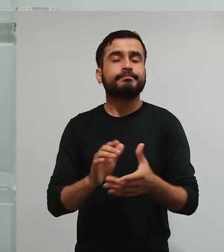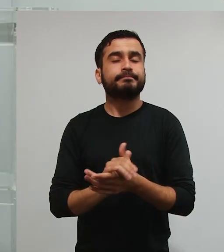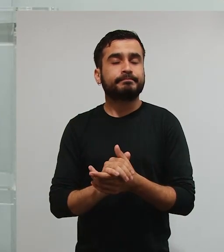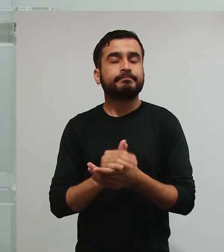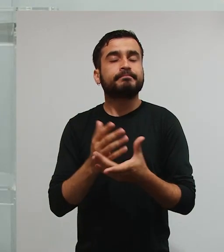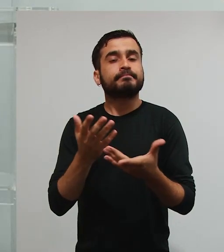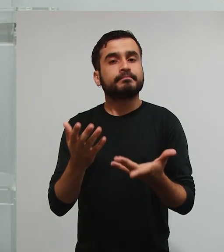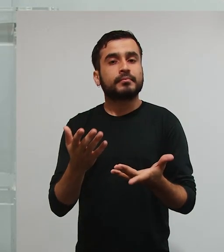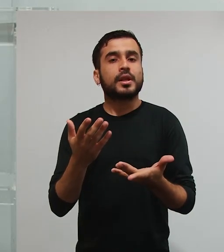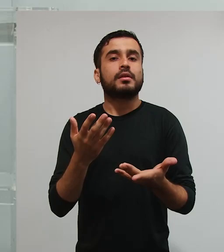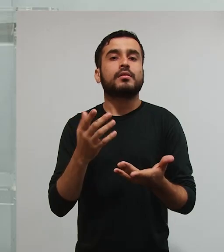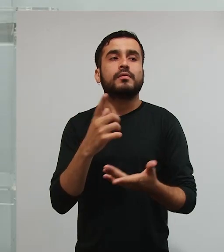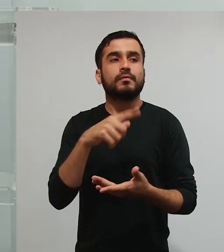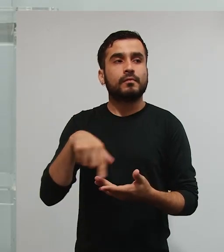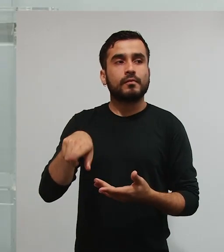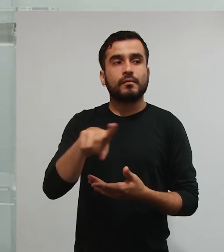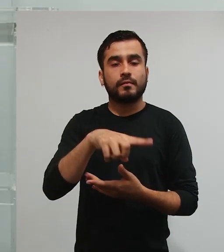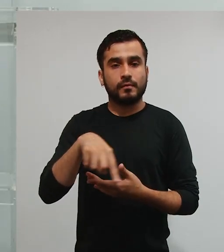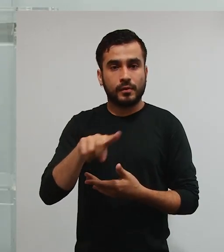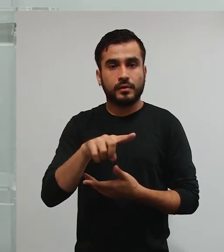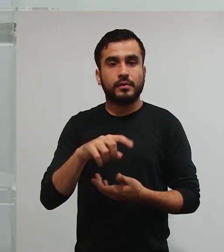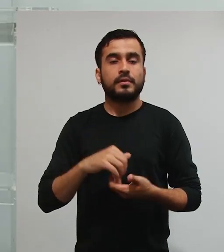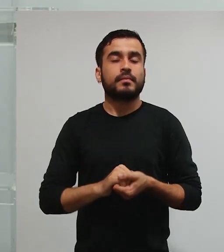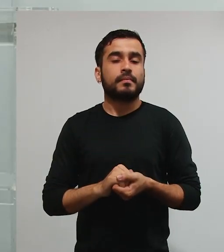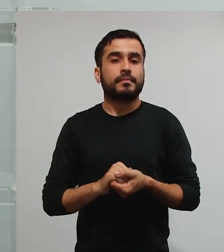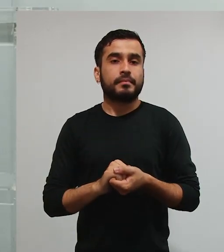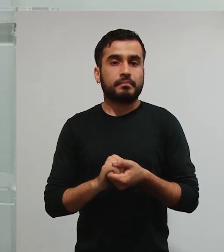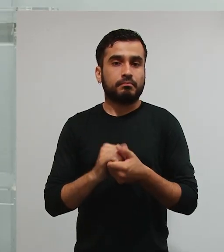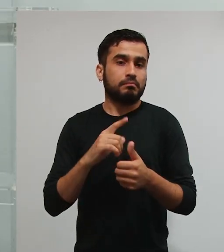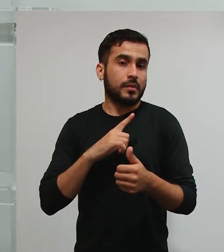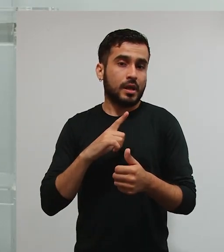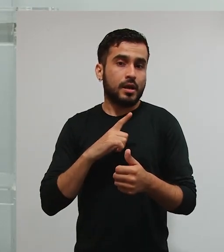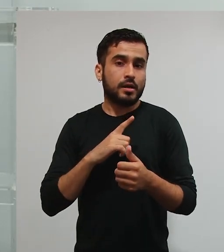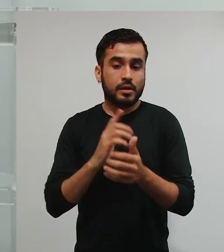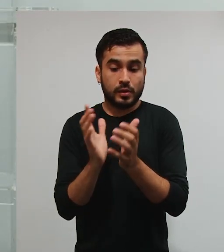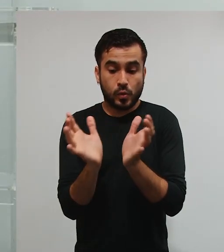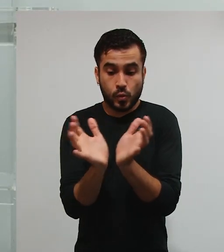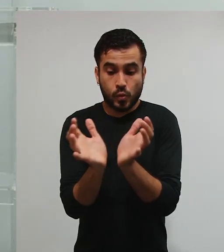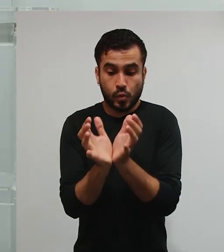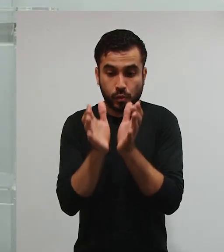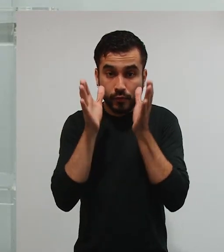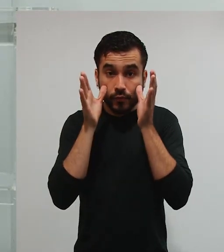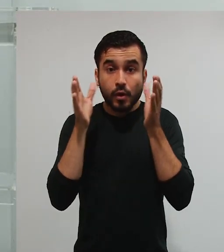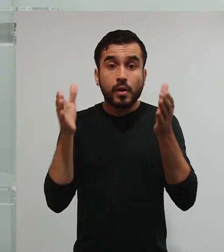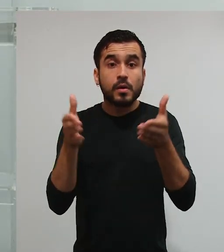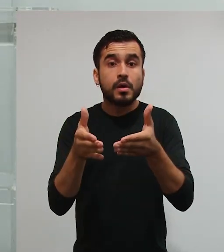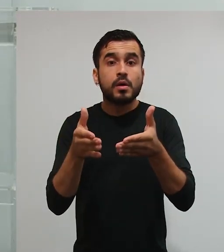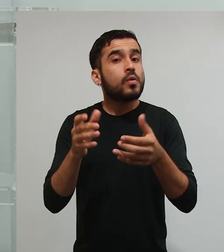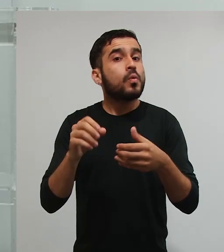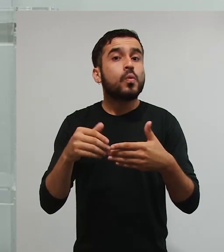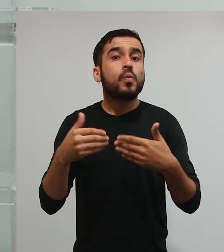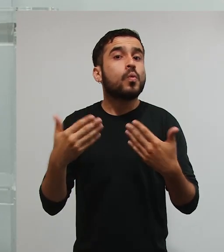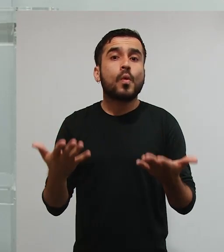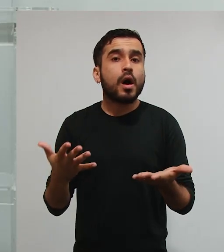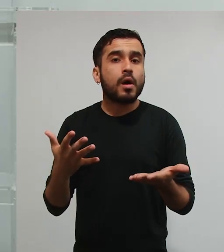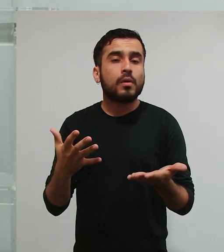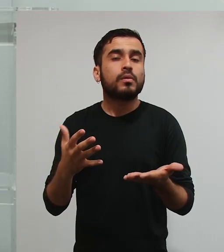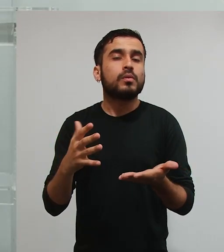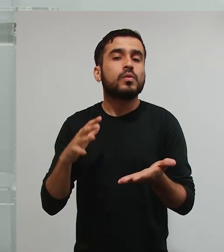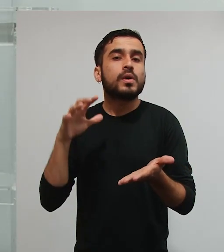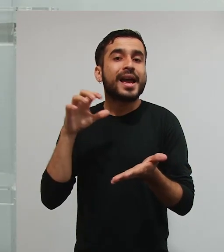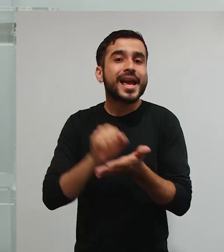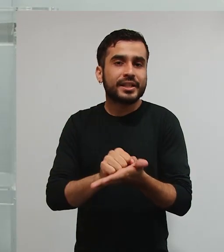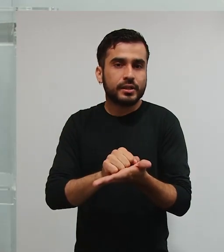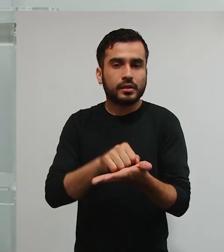Depois dessa discussão, vocês conduzem aí com o grupo focal ou registram.